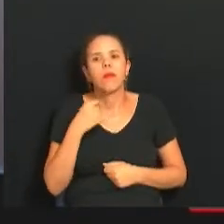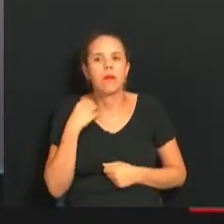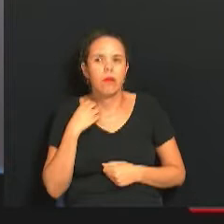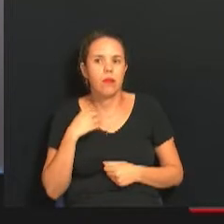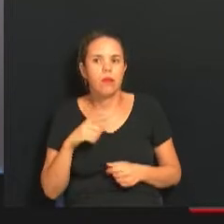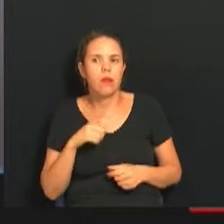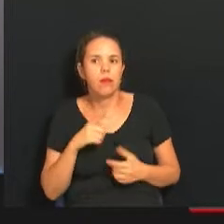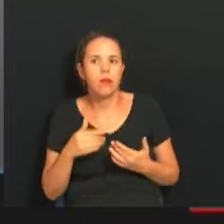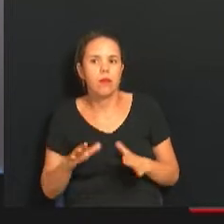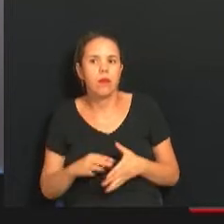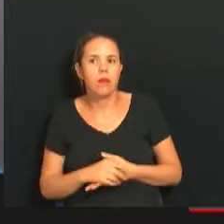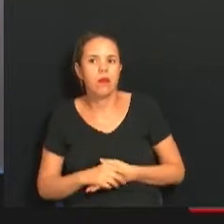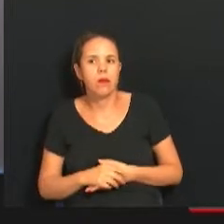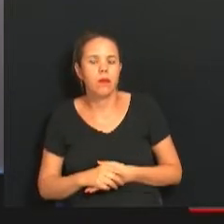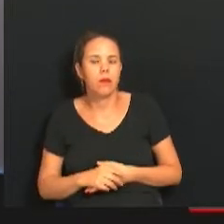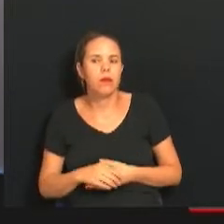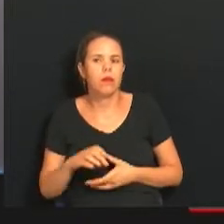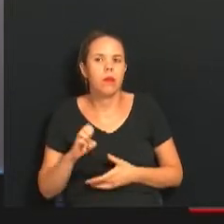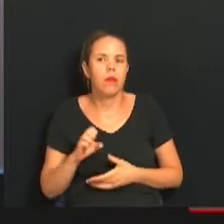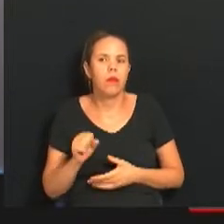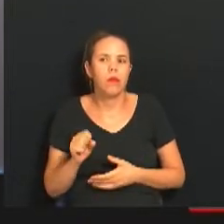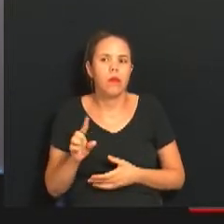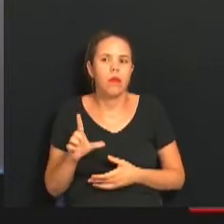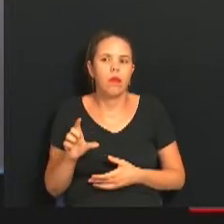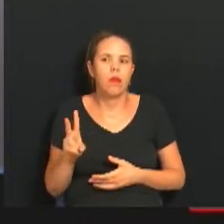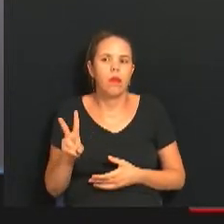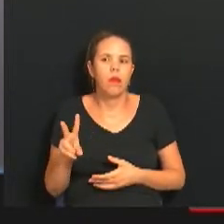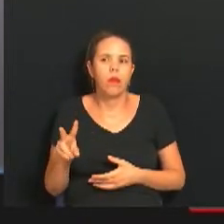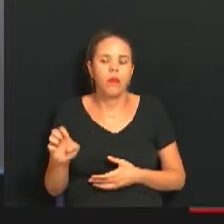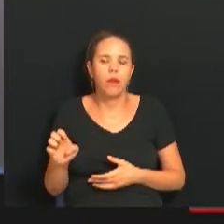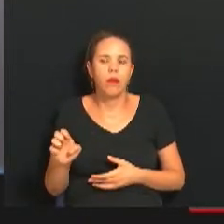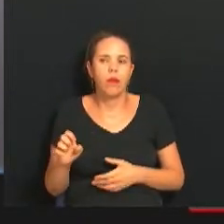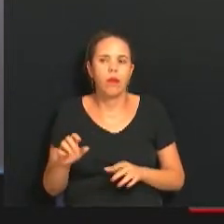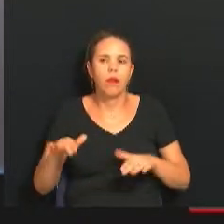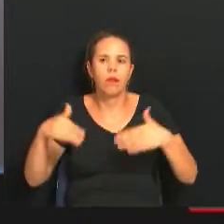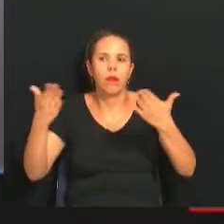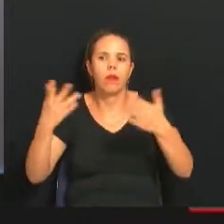né? O que é um exclave? É um território de um país que está fora